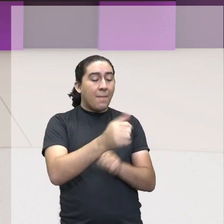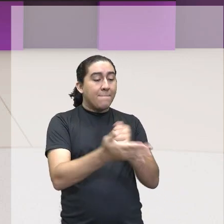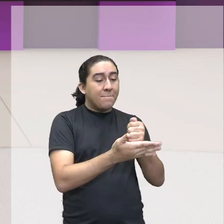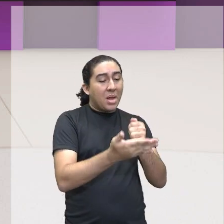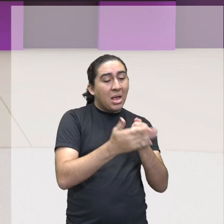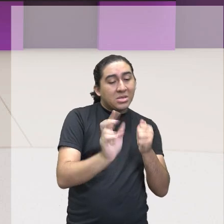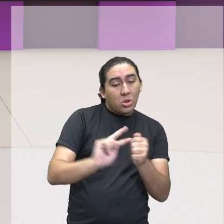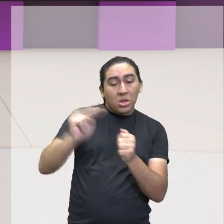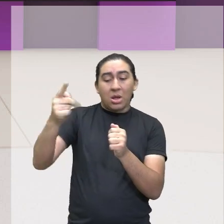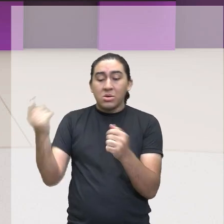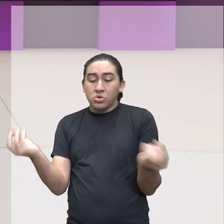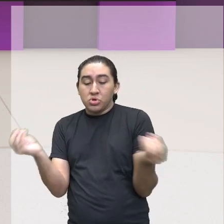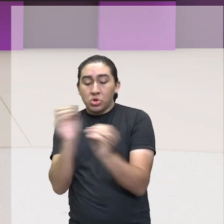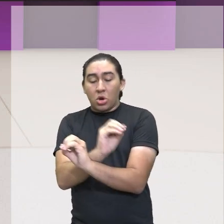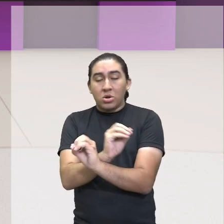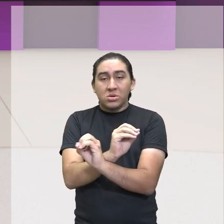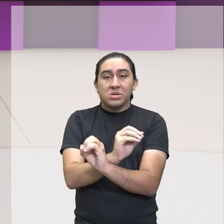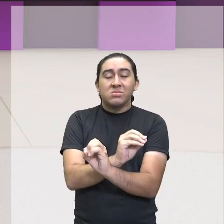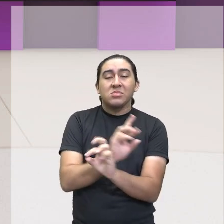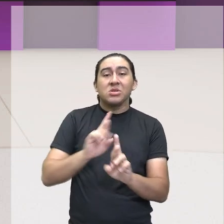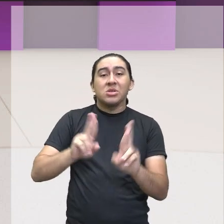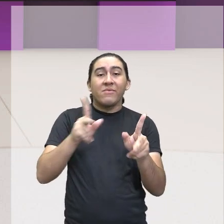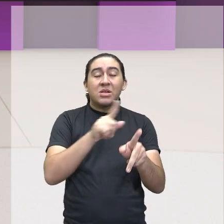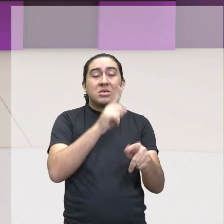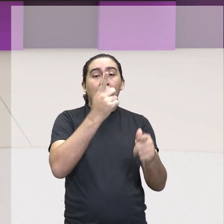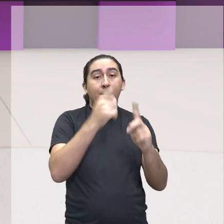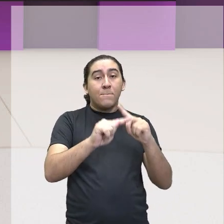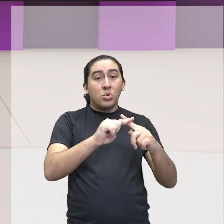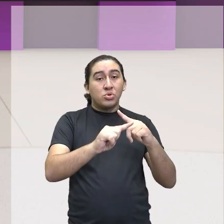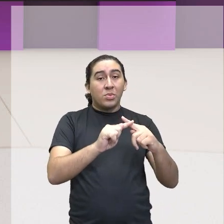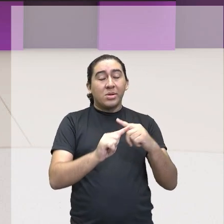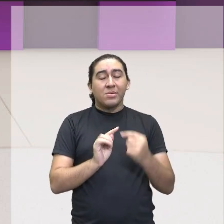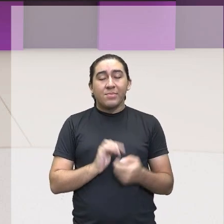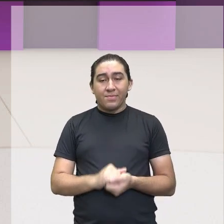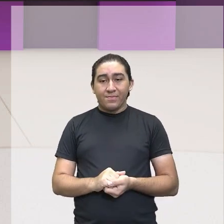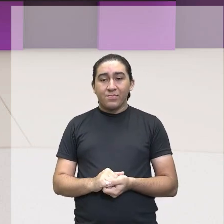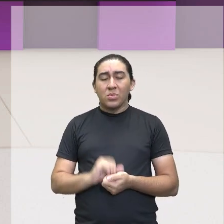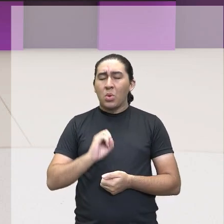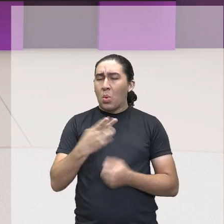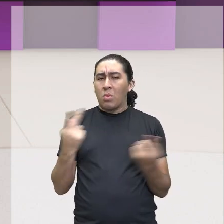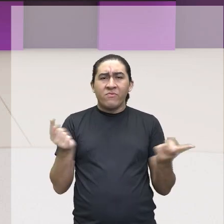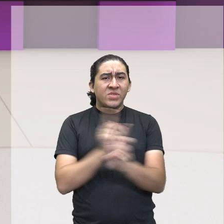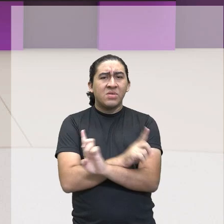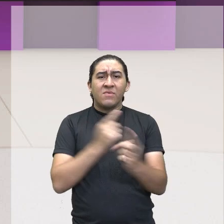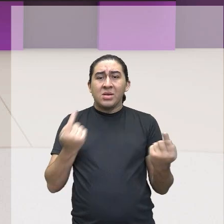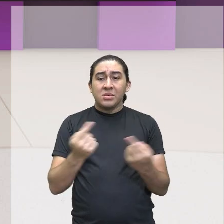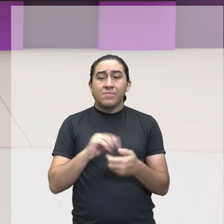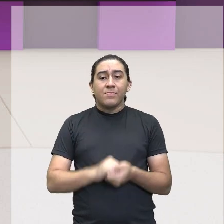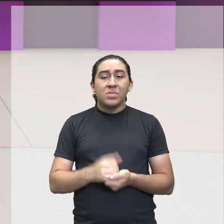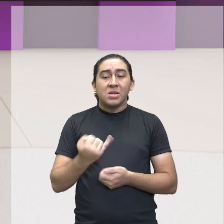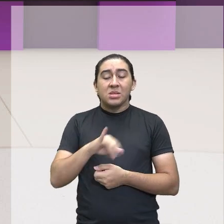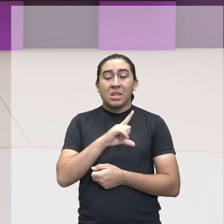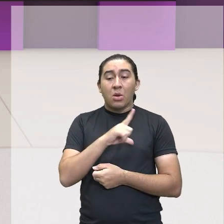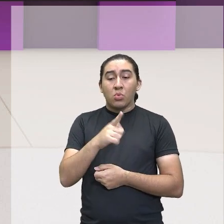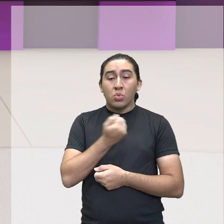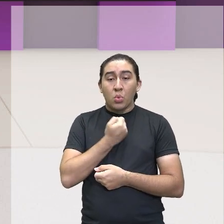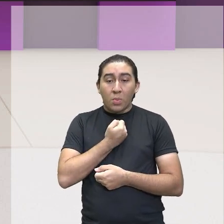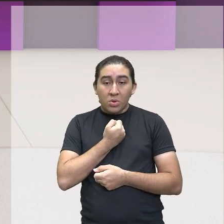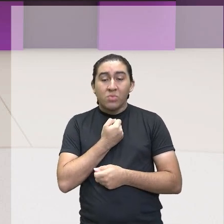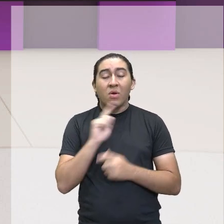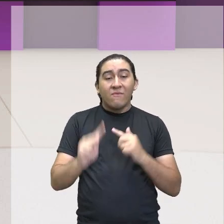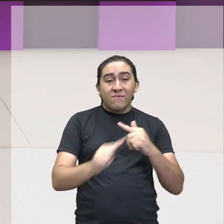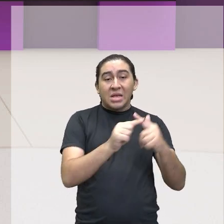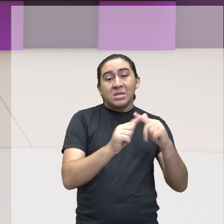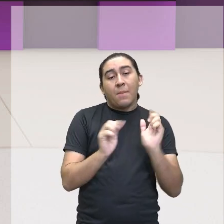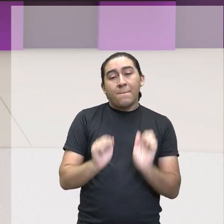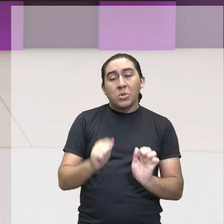para o início, multiplicando, tá ok? Ou vice-versa, se eu tiver um número multiplicando o logaritmo,